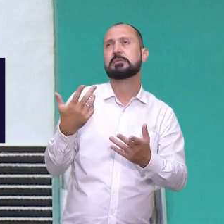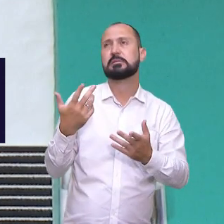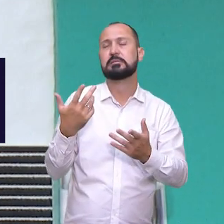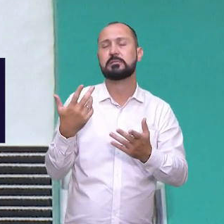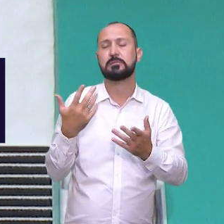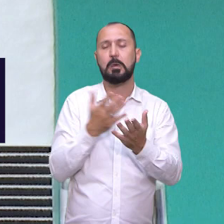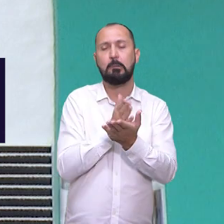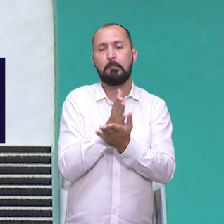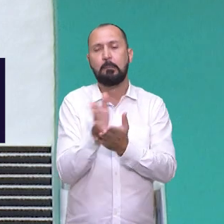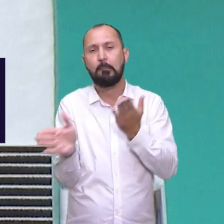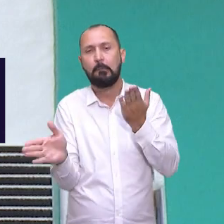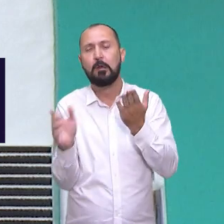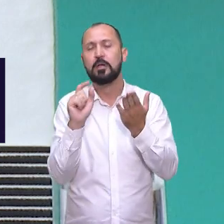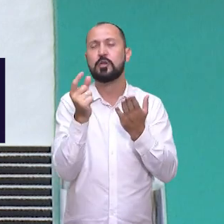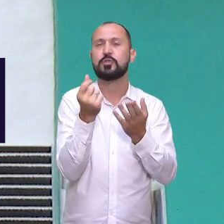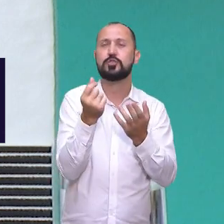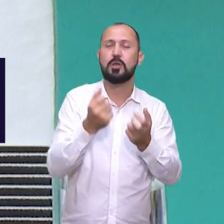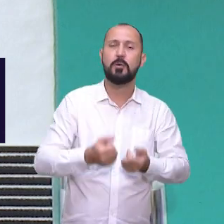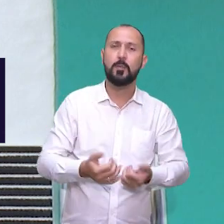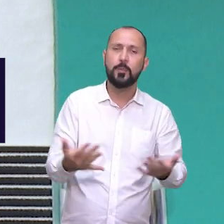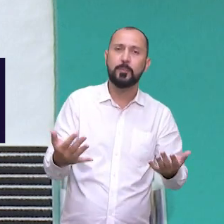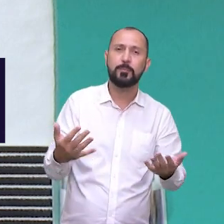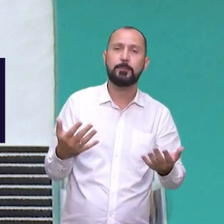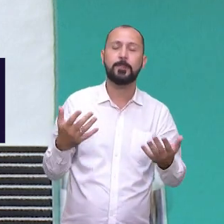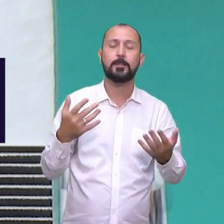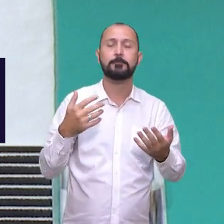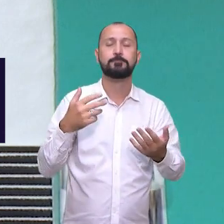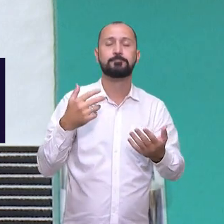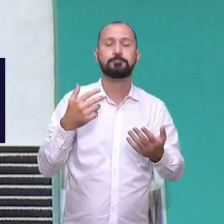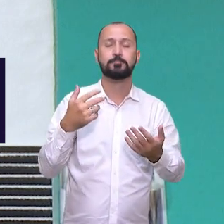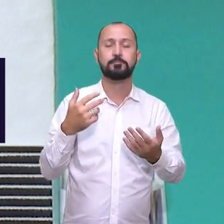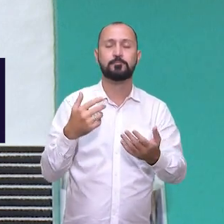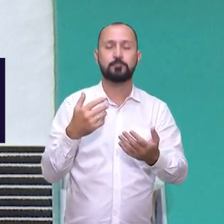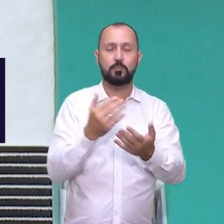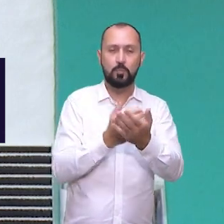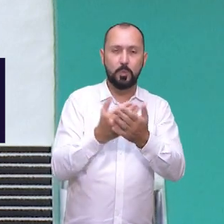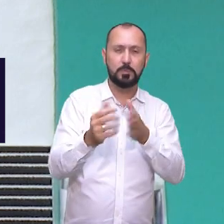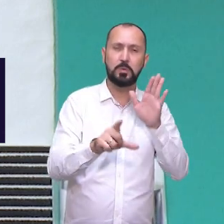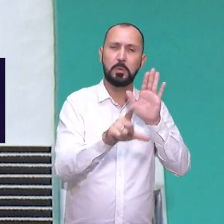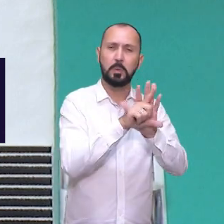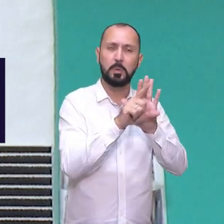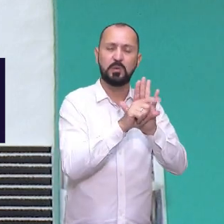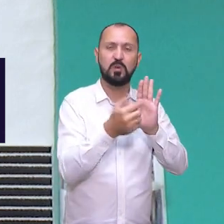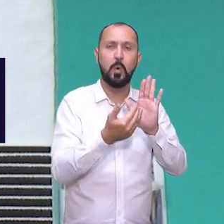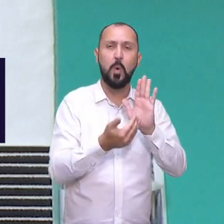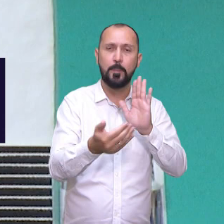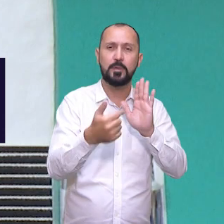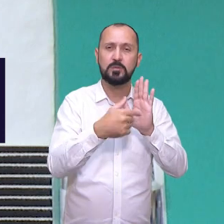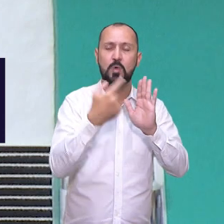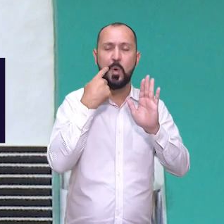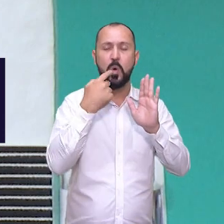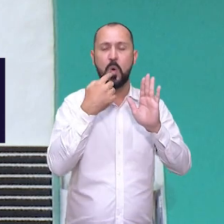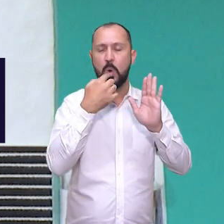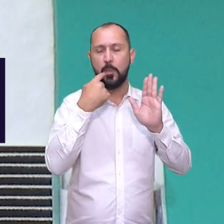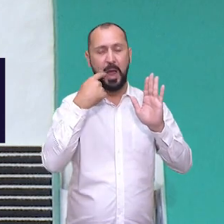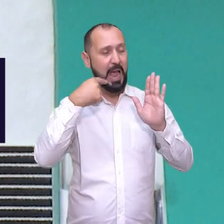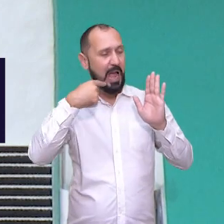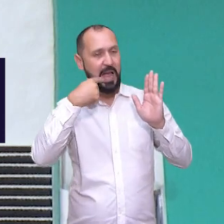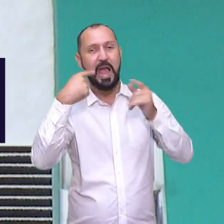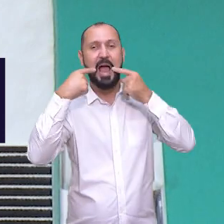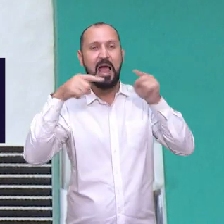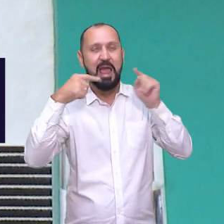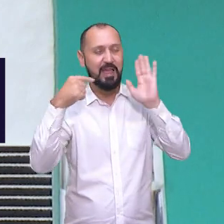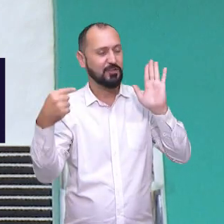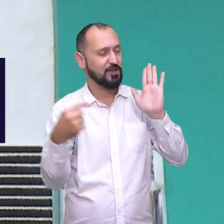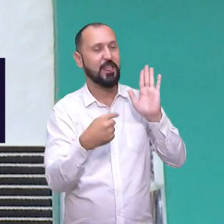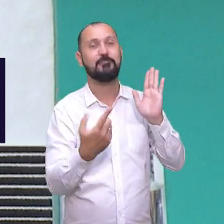que se levantou, a questão dessa polêmica dos gastos públicos da Lei Rouanet, inclusive, né, que começou, acho que tudo com a Lei Rouanet, há